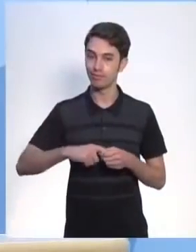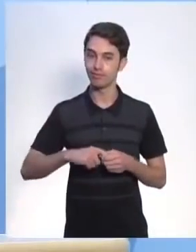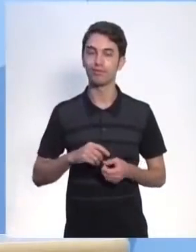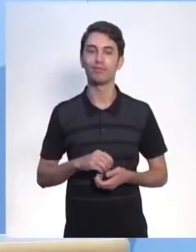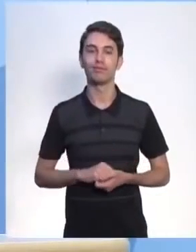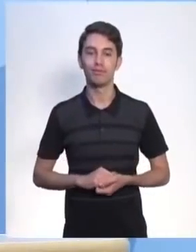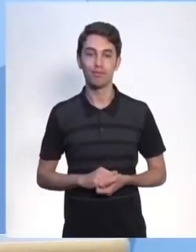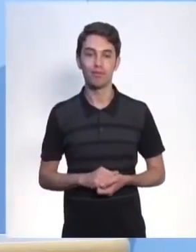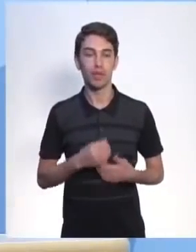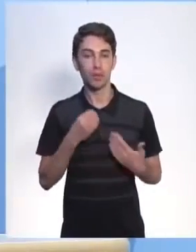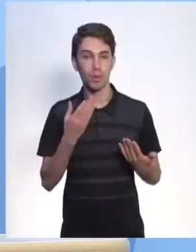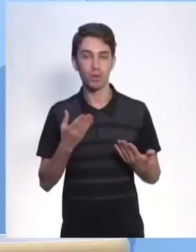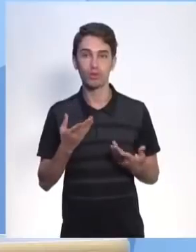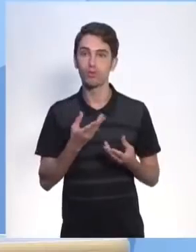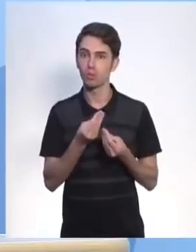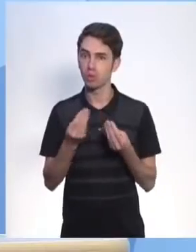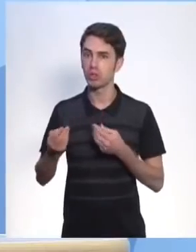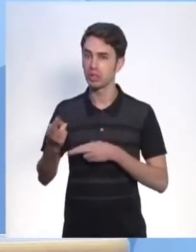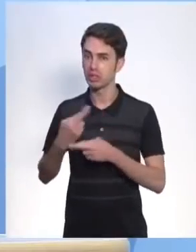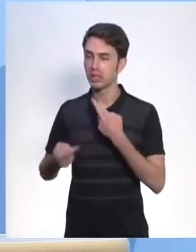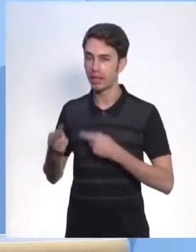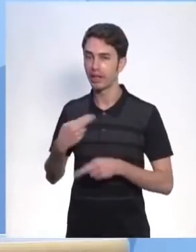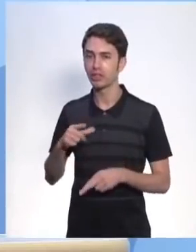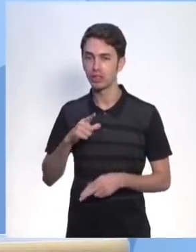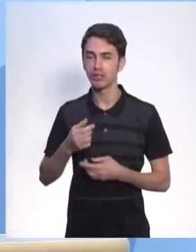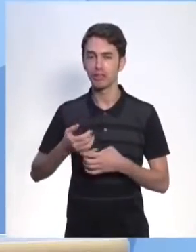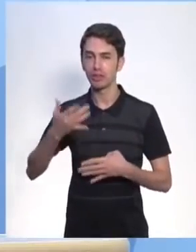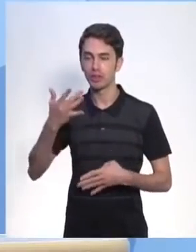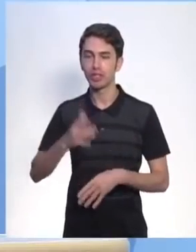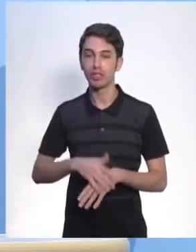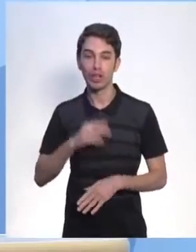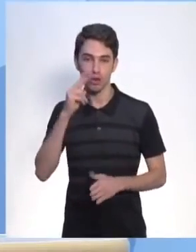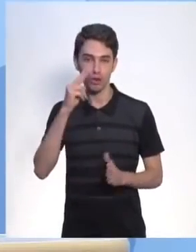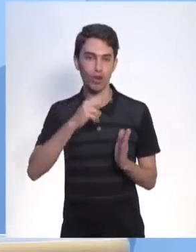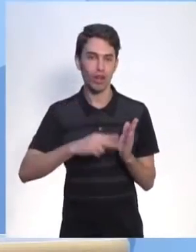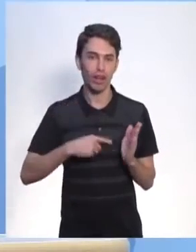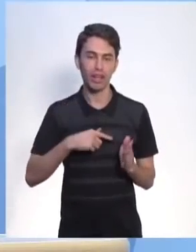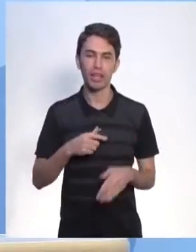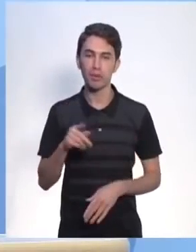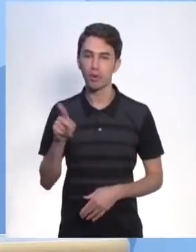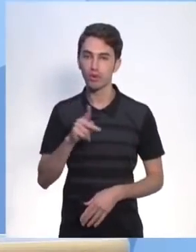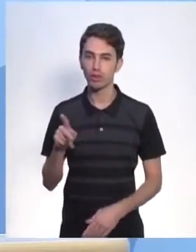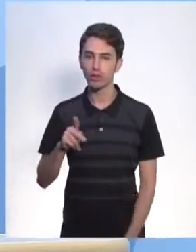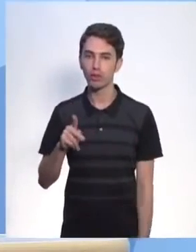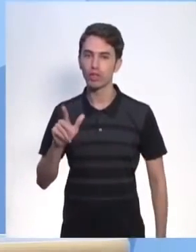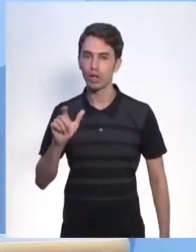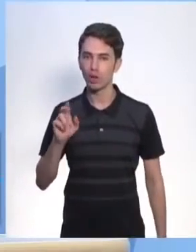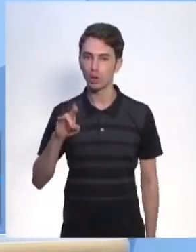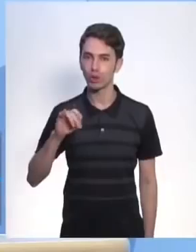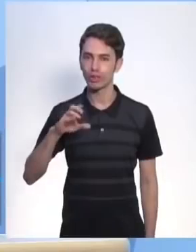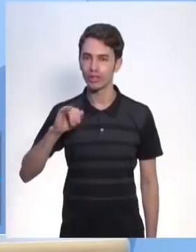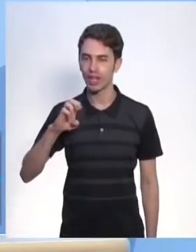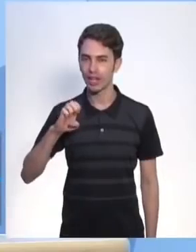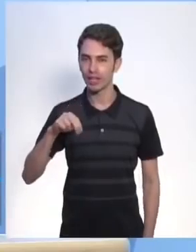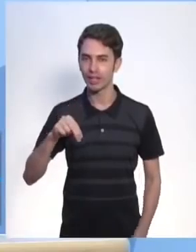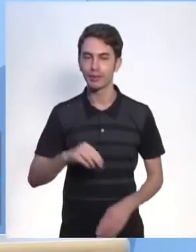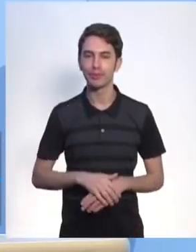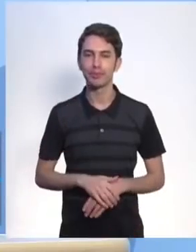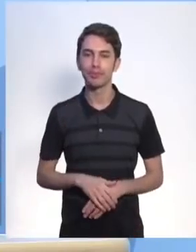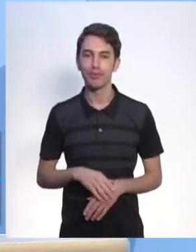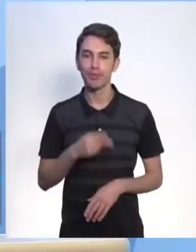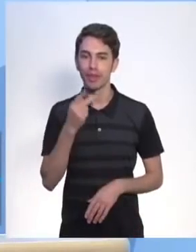Voltamos aqui. Bom, tivemos muitas interações no chat e eu vou ler aqui da professora Luciene.